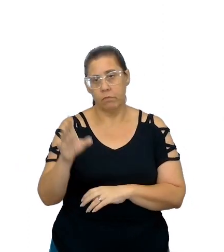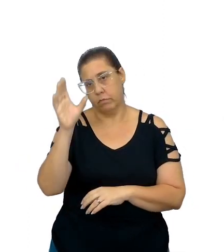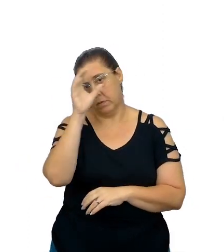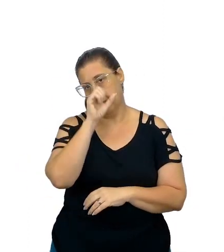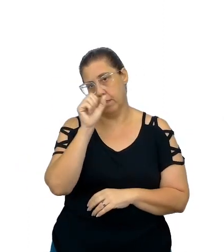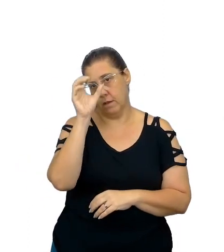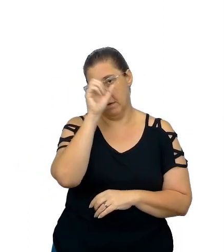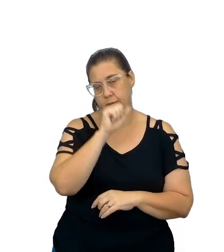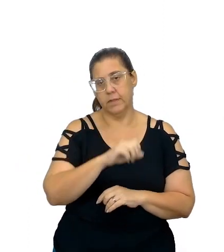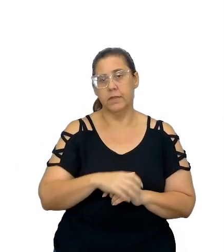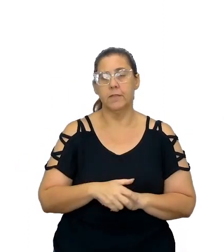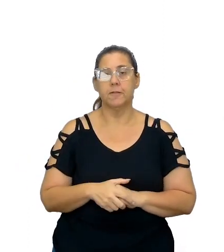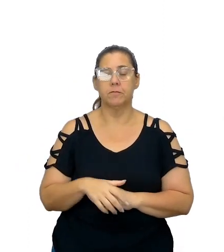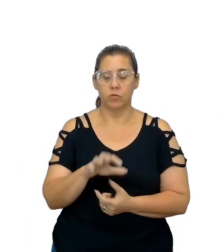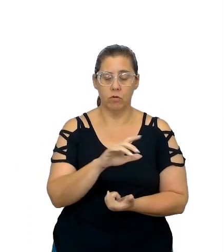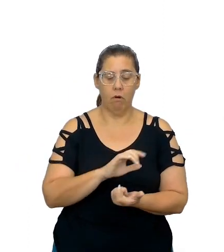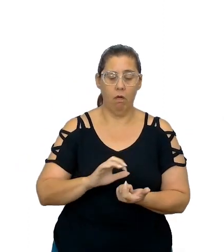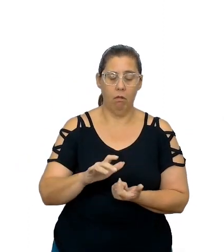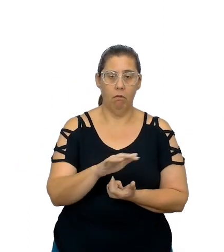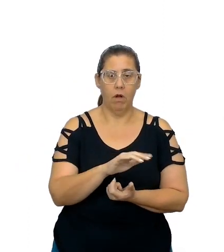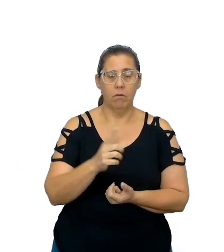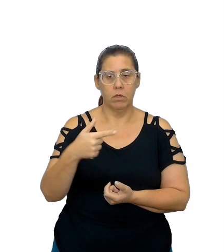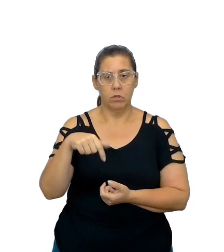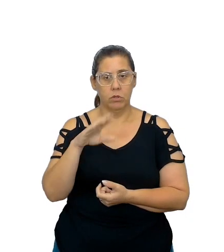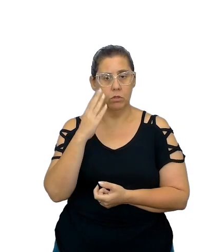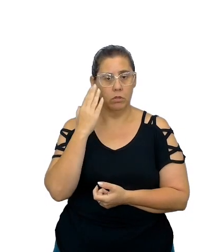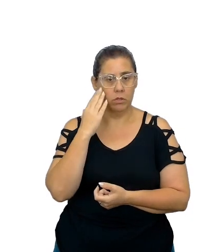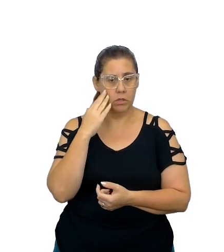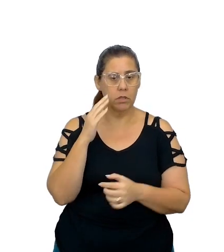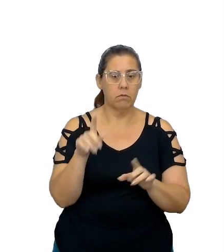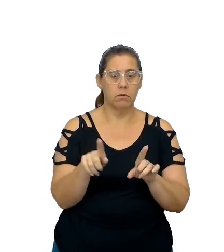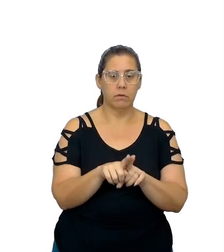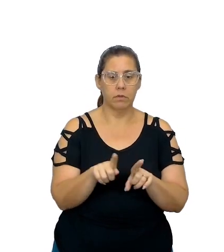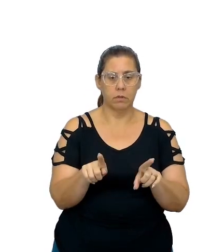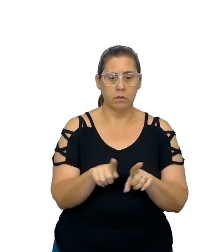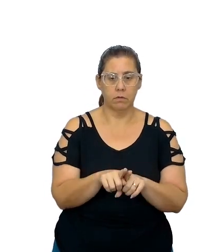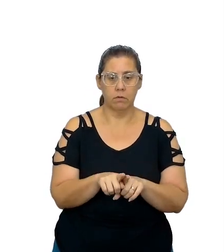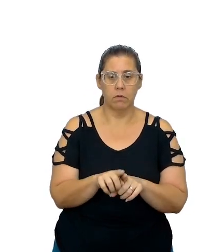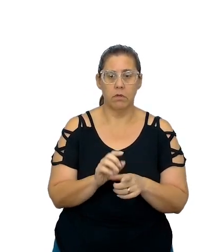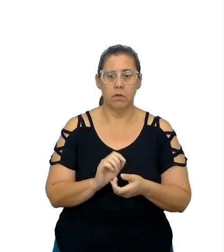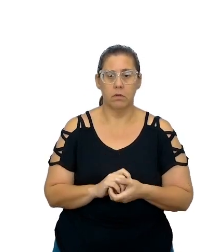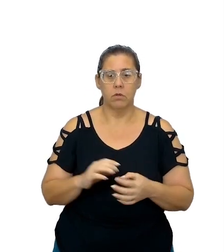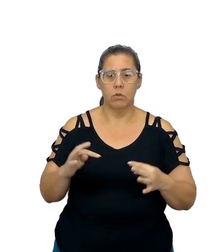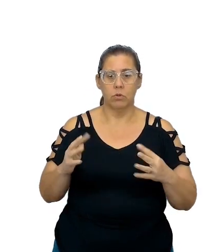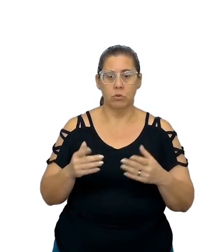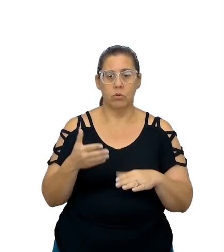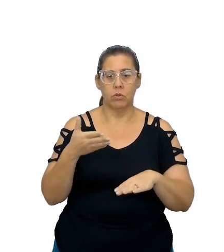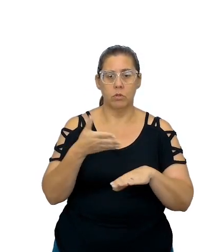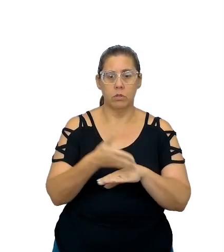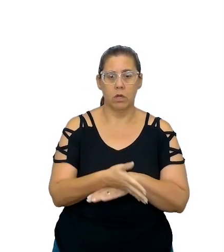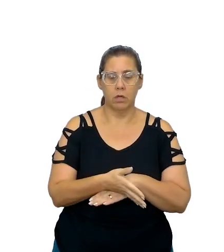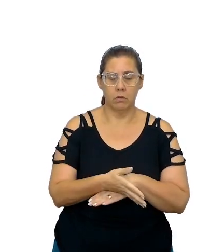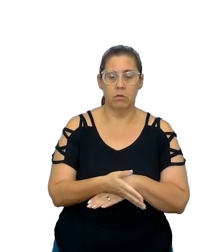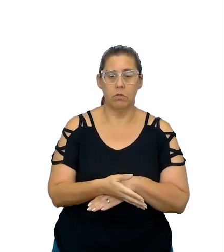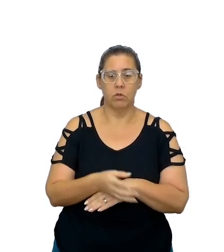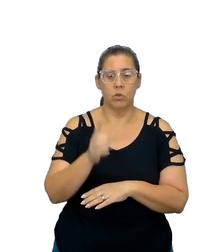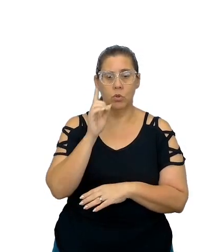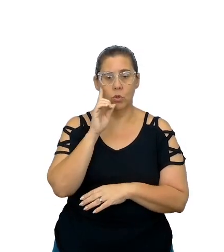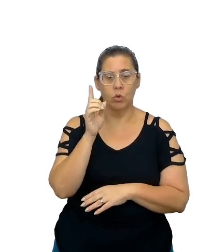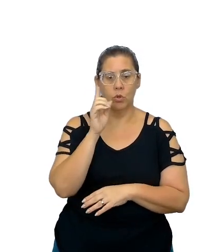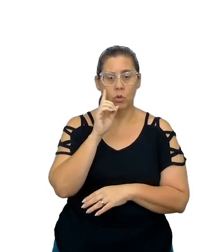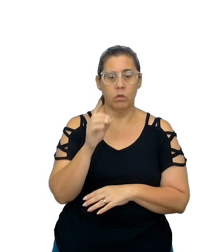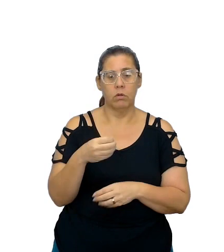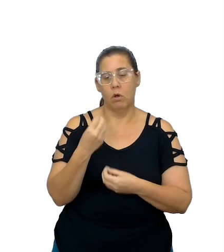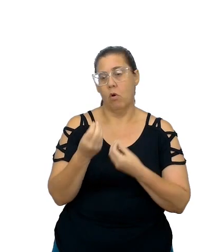novos conceitos de letramento. Nós sabemos que as TDICs, né, como são chamadas, estão presentes no nosso dia a dia, e não há